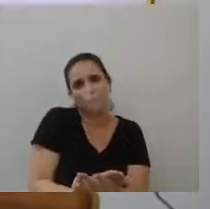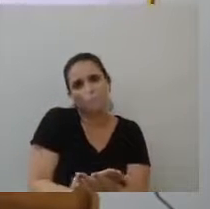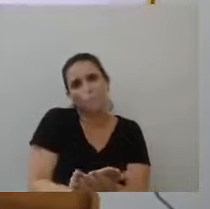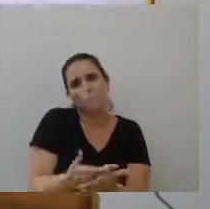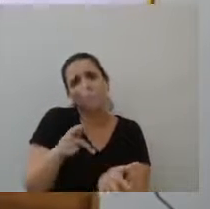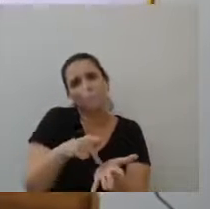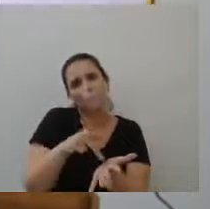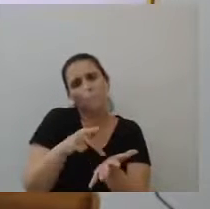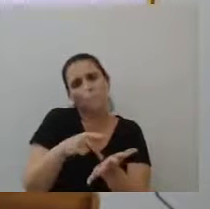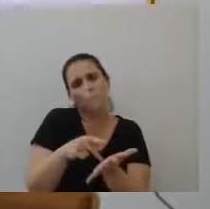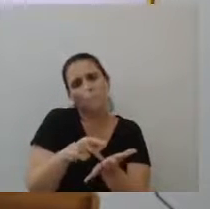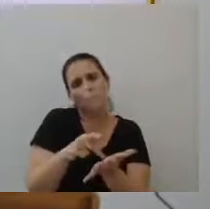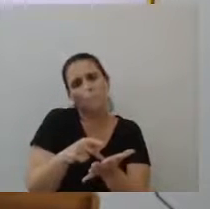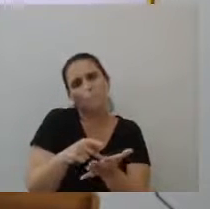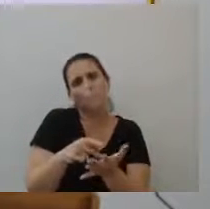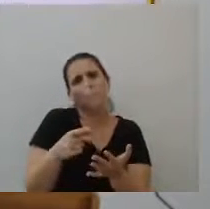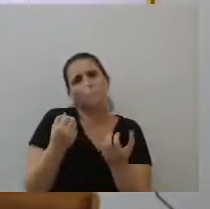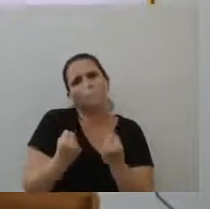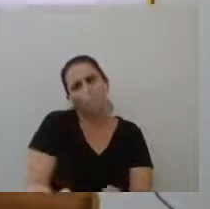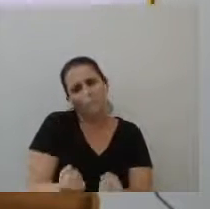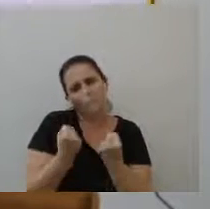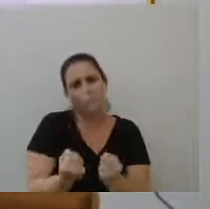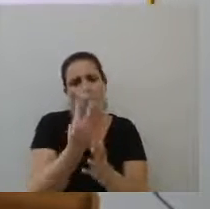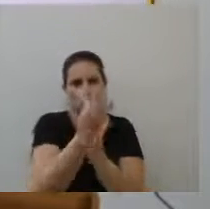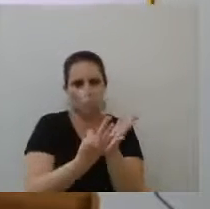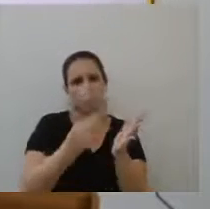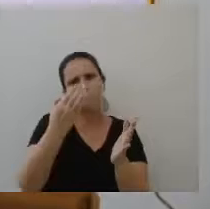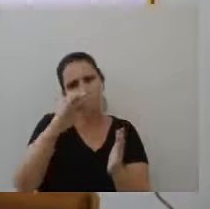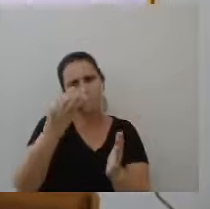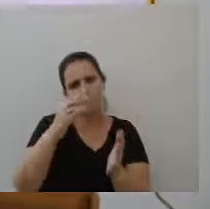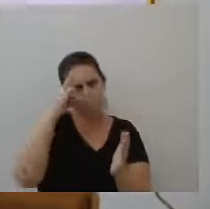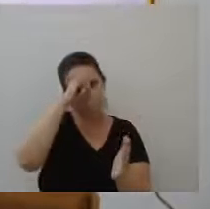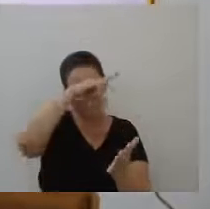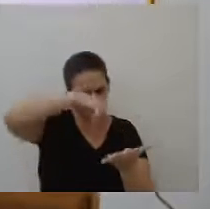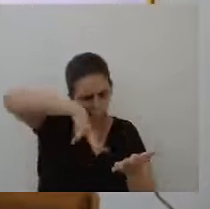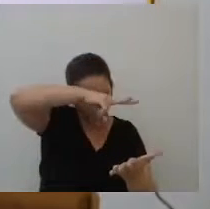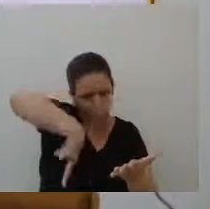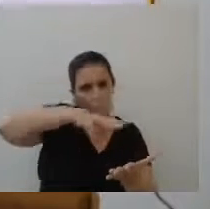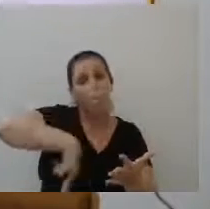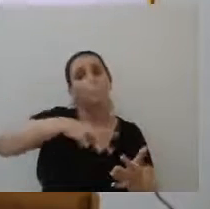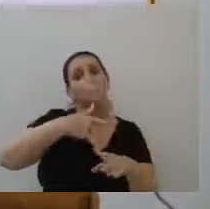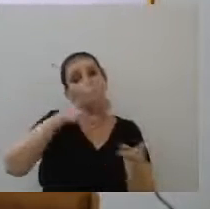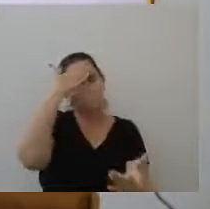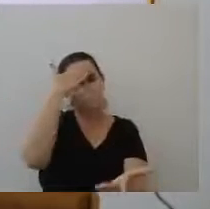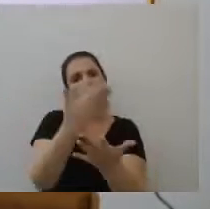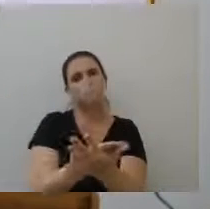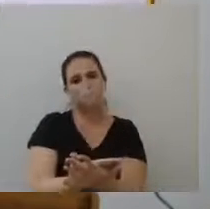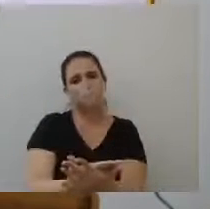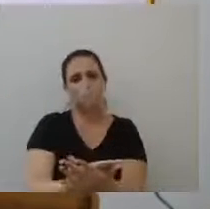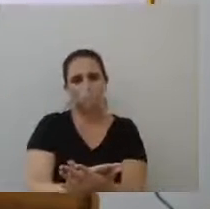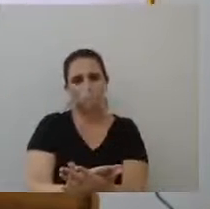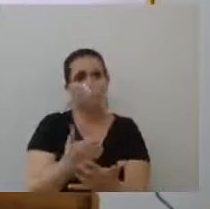7 anos que haviam sido tiradas. 7 anos. E a pessoa postou como se fosse atual. A pessoa disse que era na Amazônia,